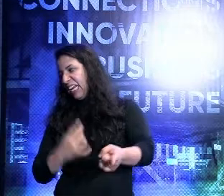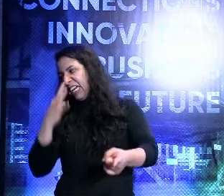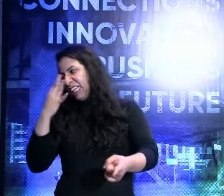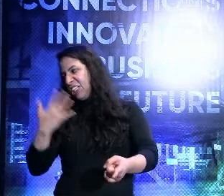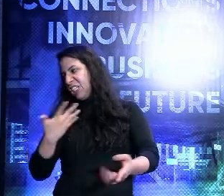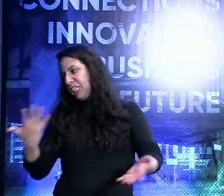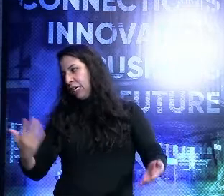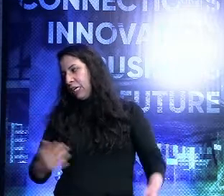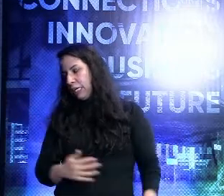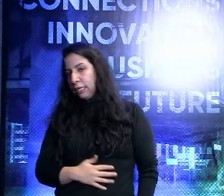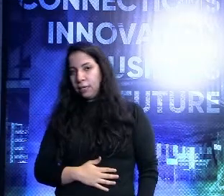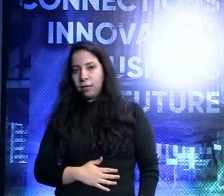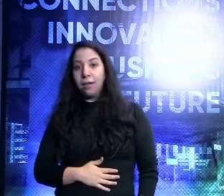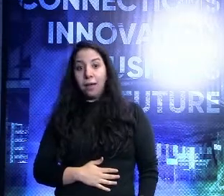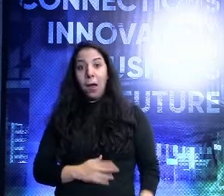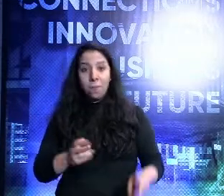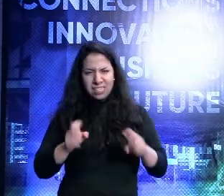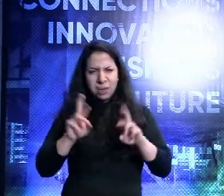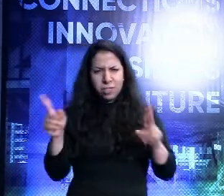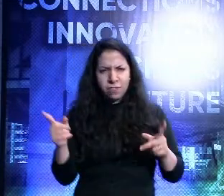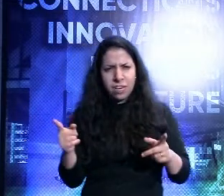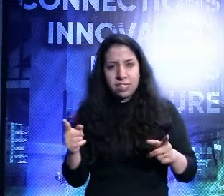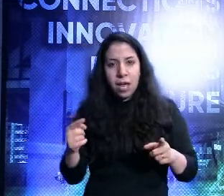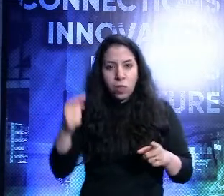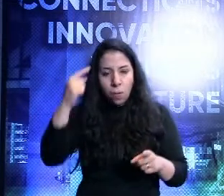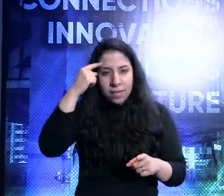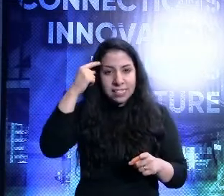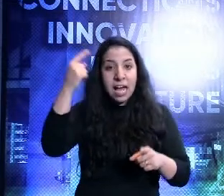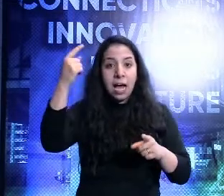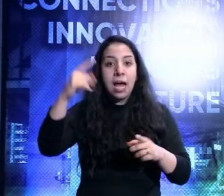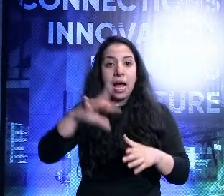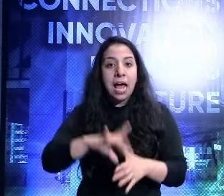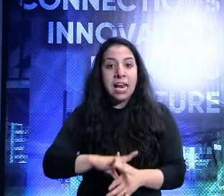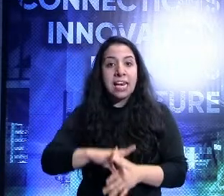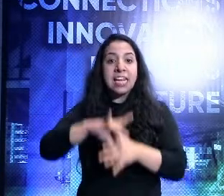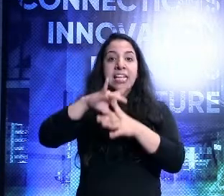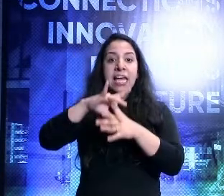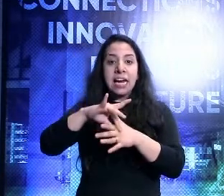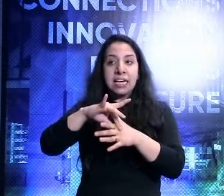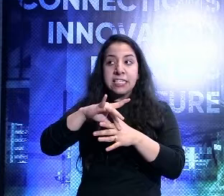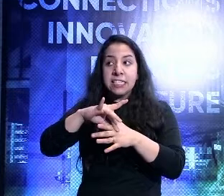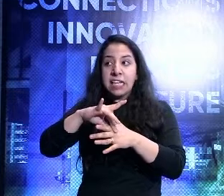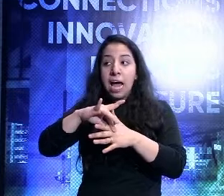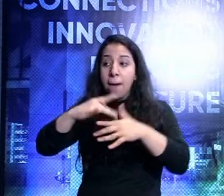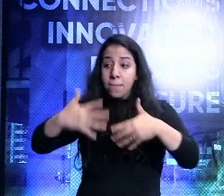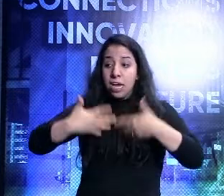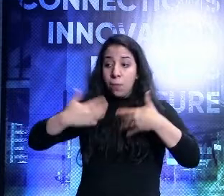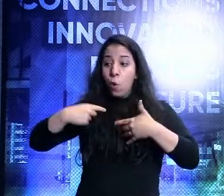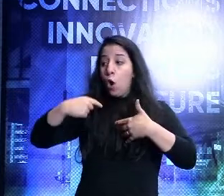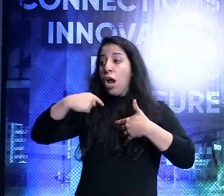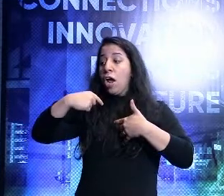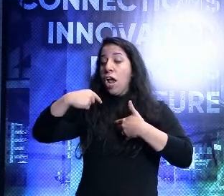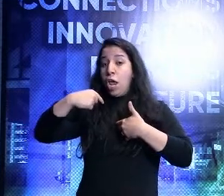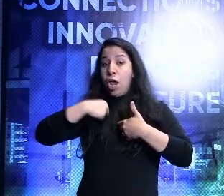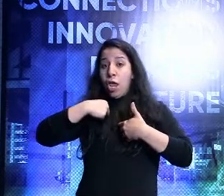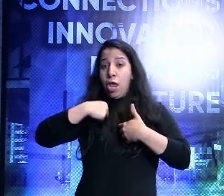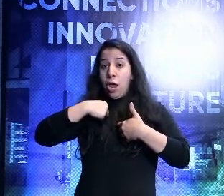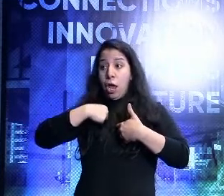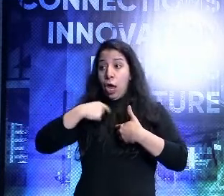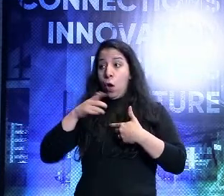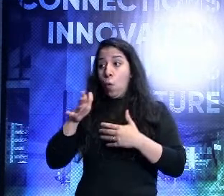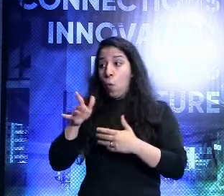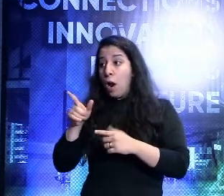diferença? Percebe que, vindo da liderança, o incentivo para que você veja problemas e que problema é uma coisa